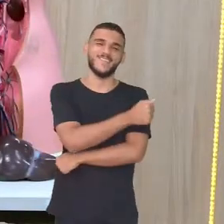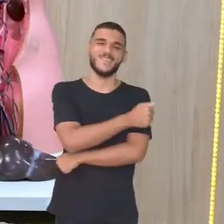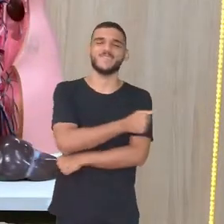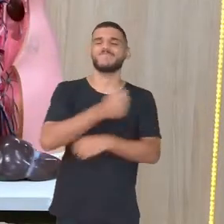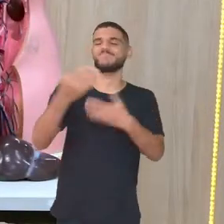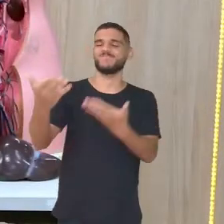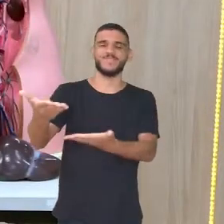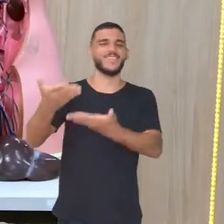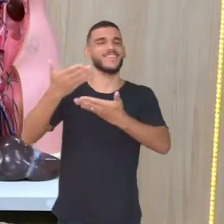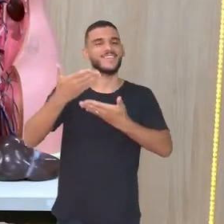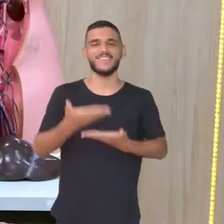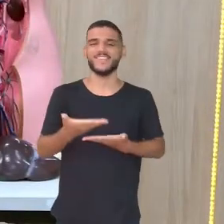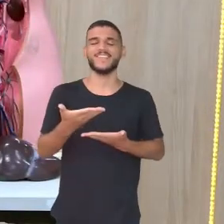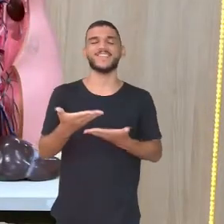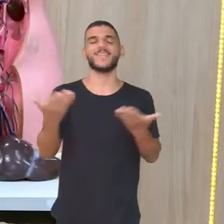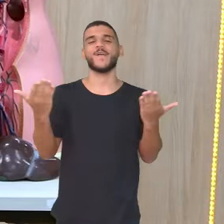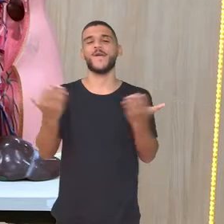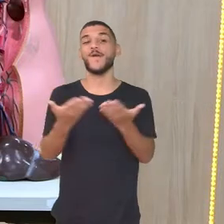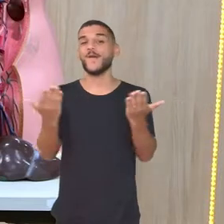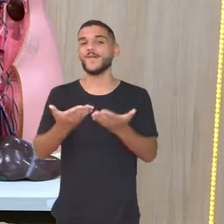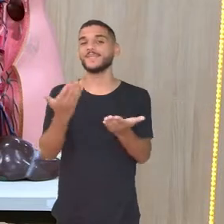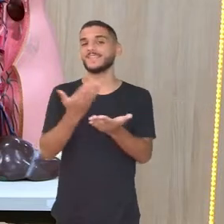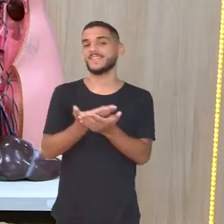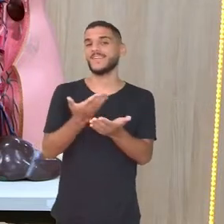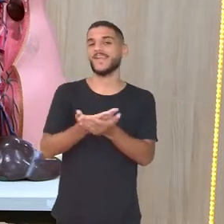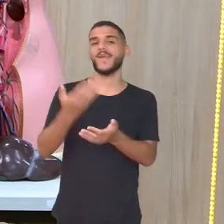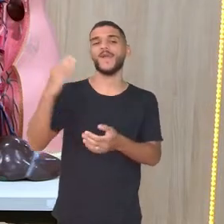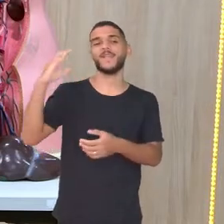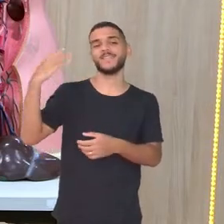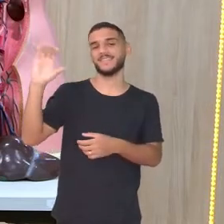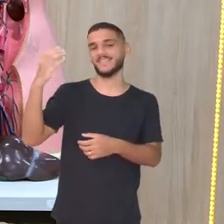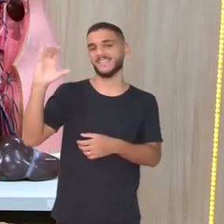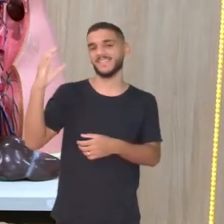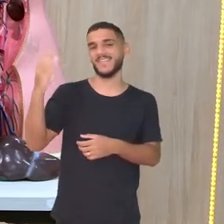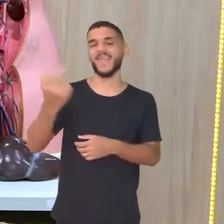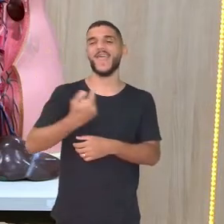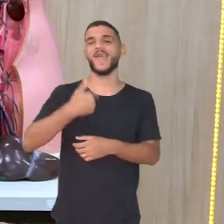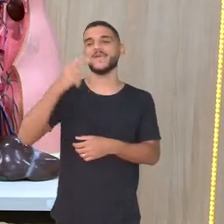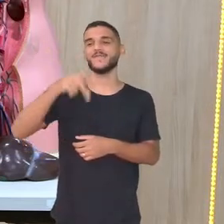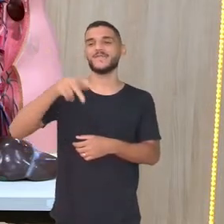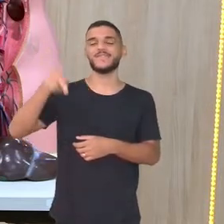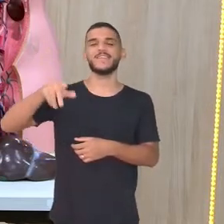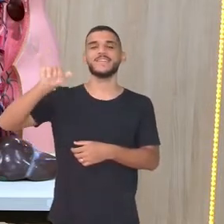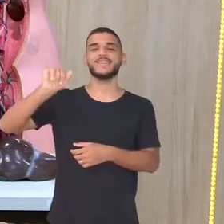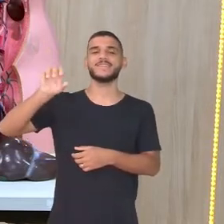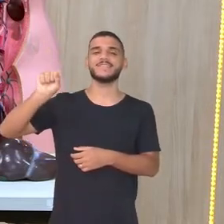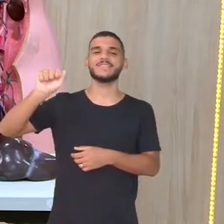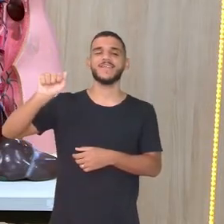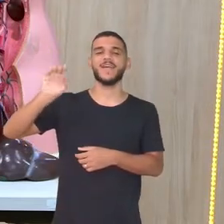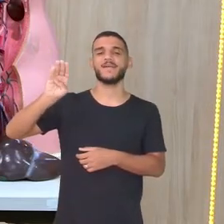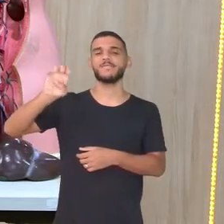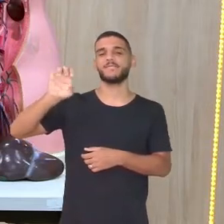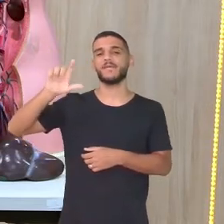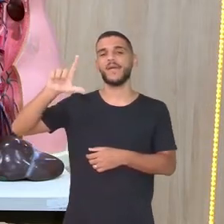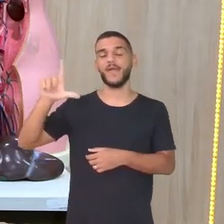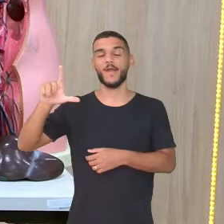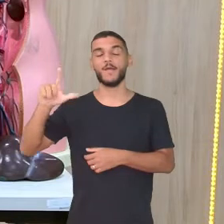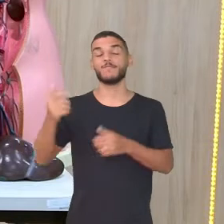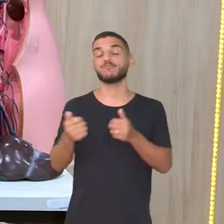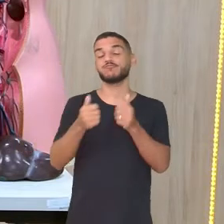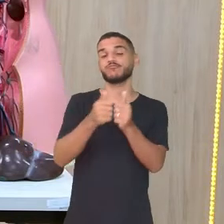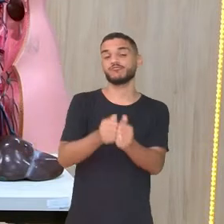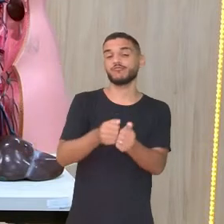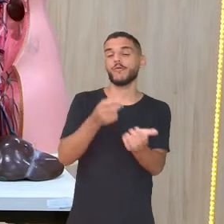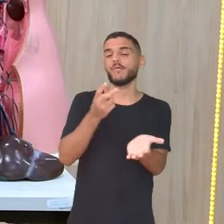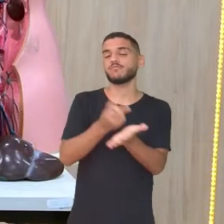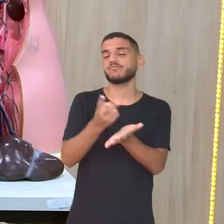sejam todos muito bem-vindos a mais uma aula de ciência. Eu sou a professora Isabel e vamos juntos hoje continuar o estudo